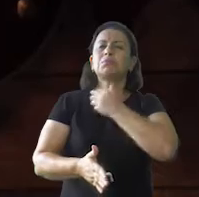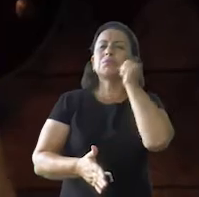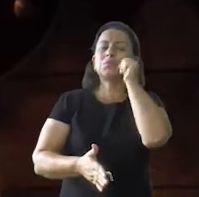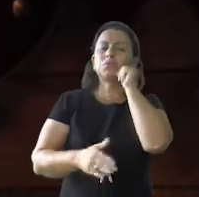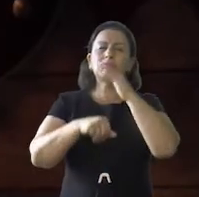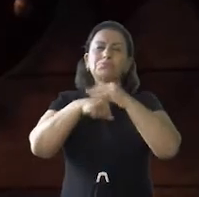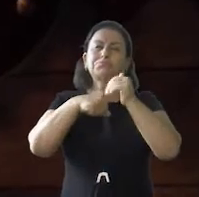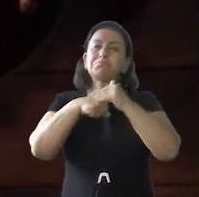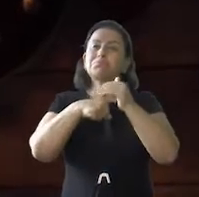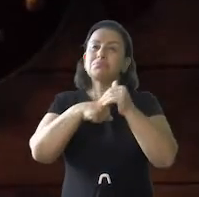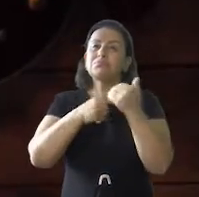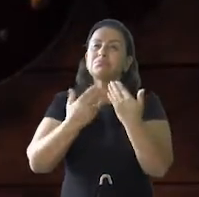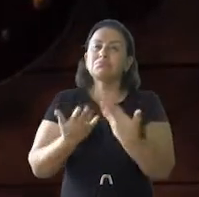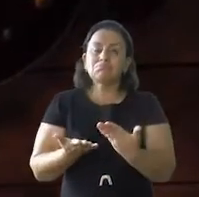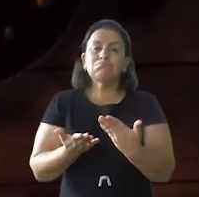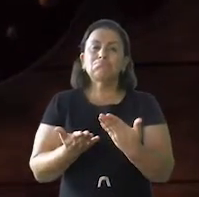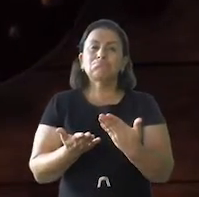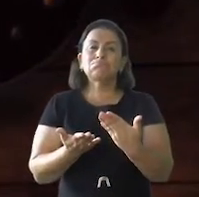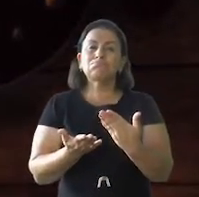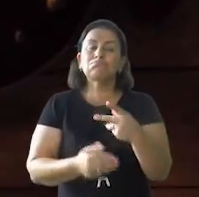a Vivi. Ela